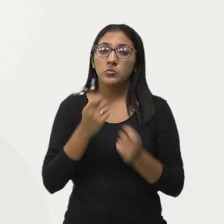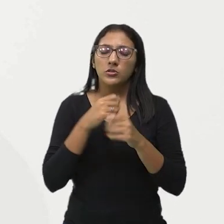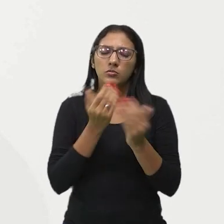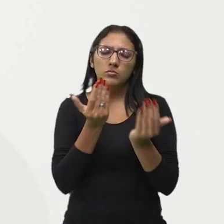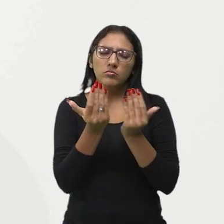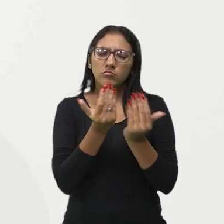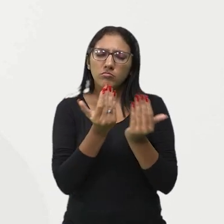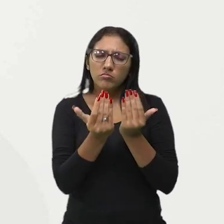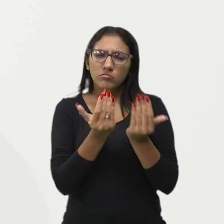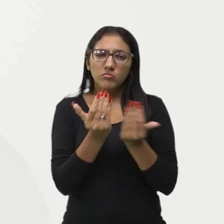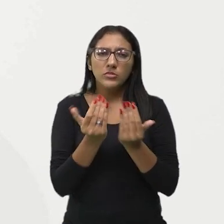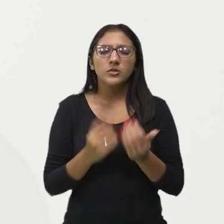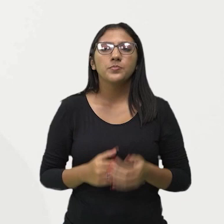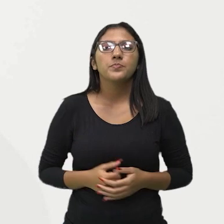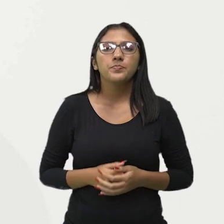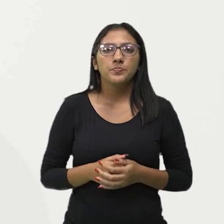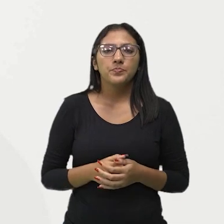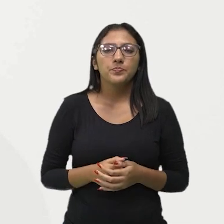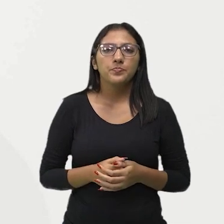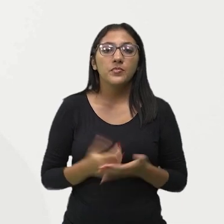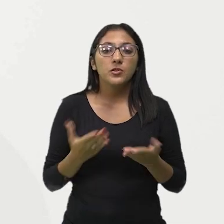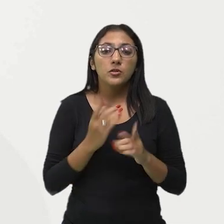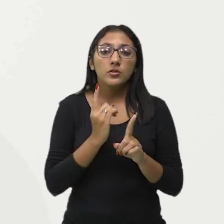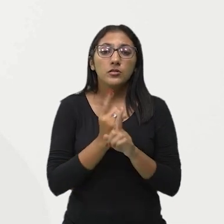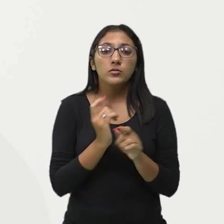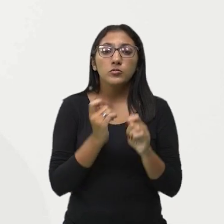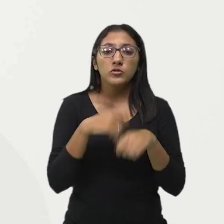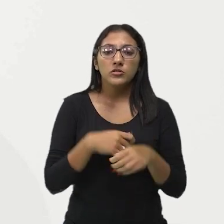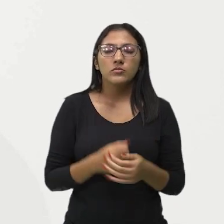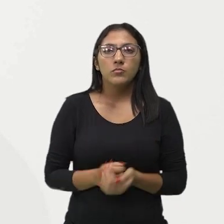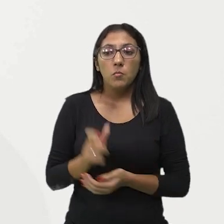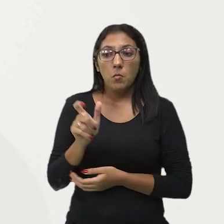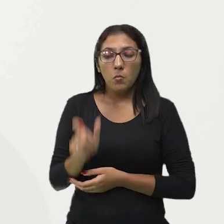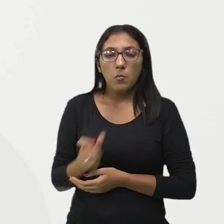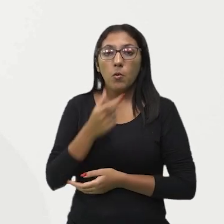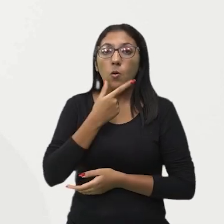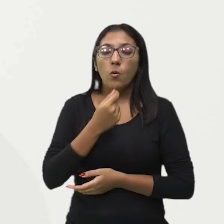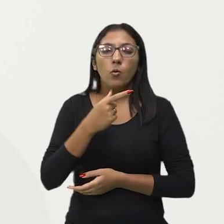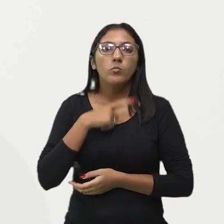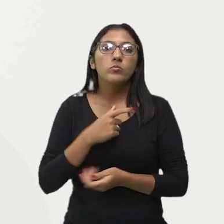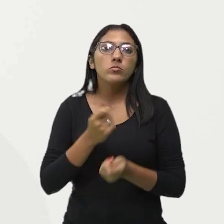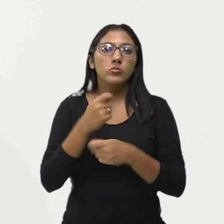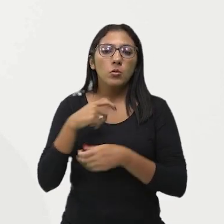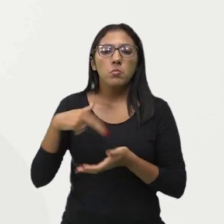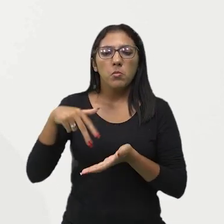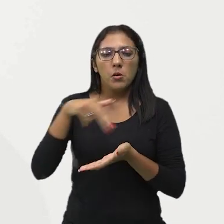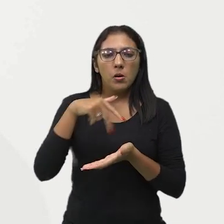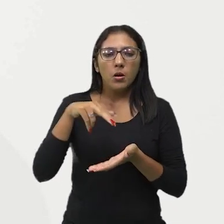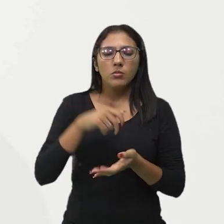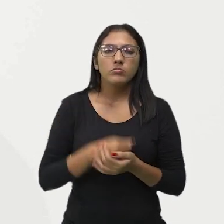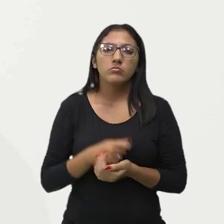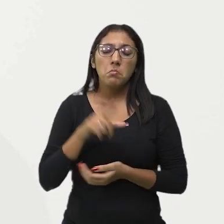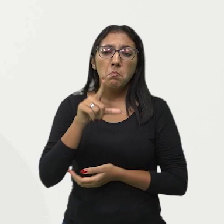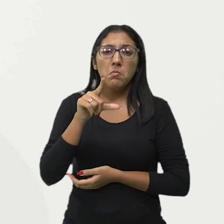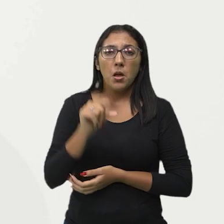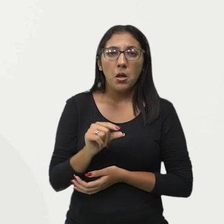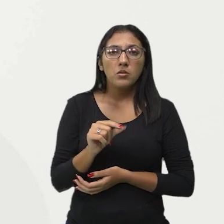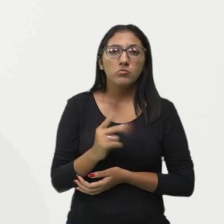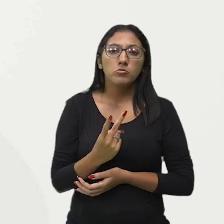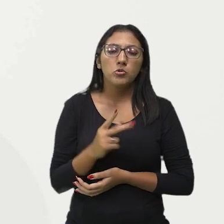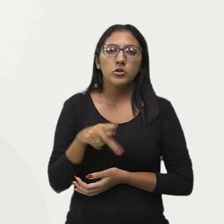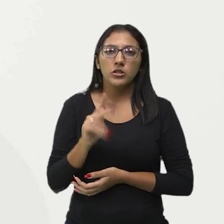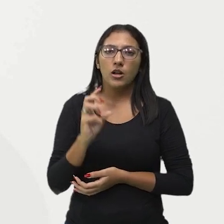comparar. Então, assim podemos afirmar que Jorge percorreu menos de 2